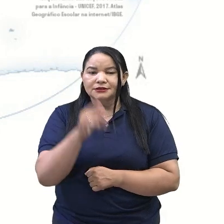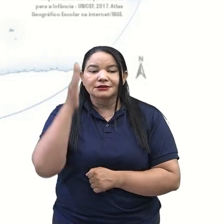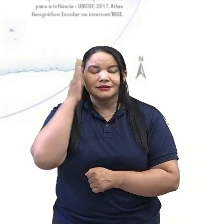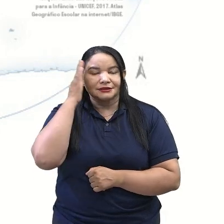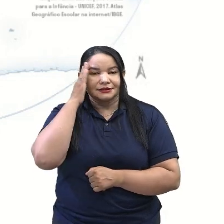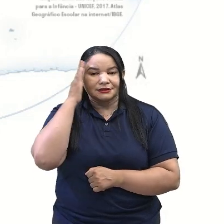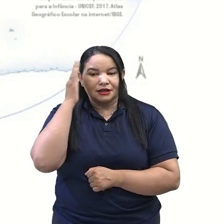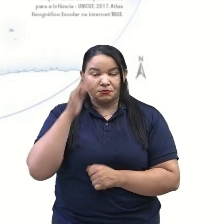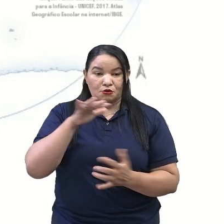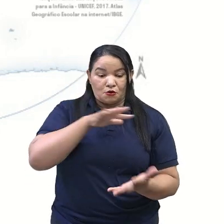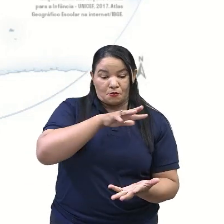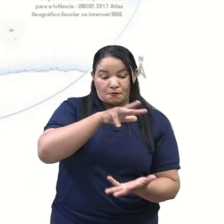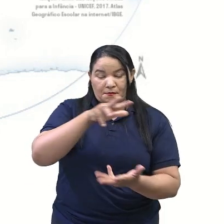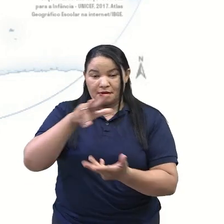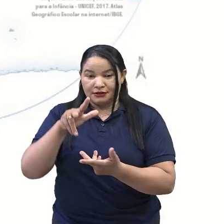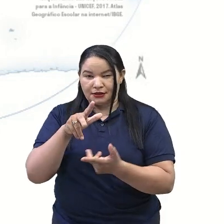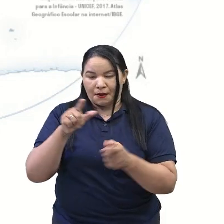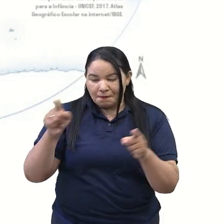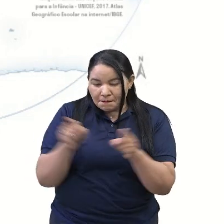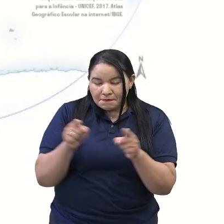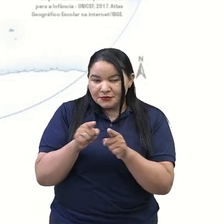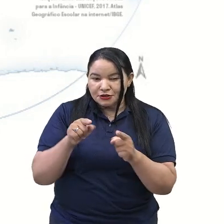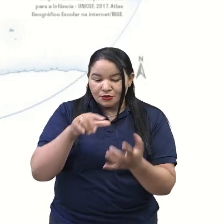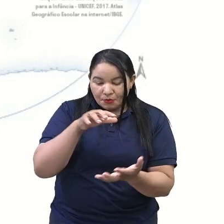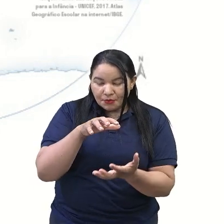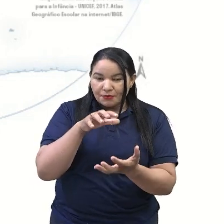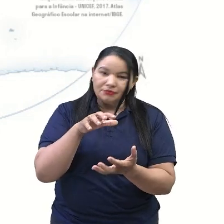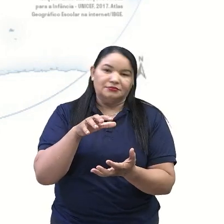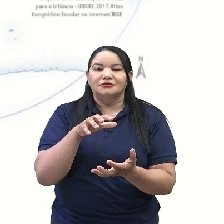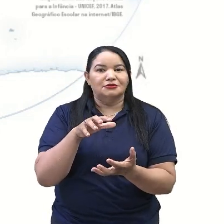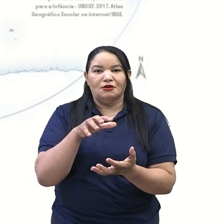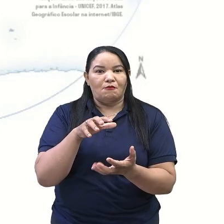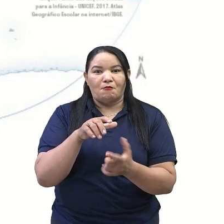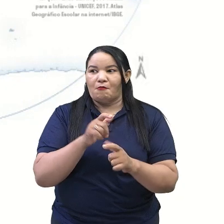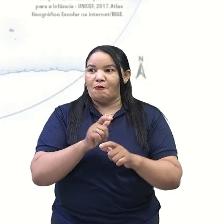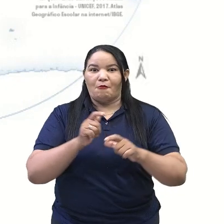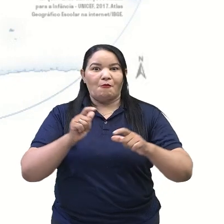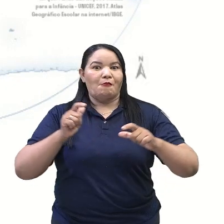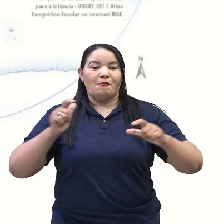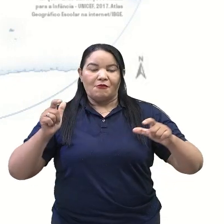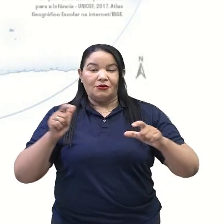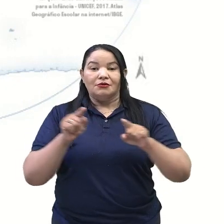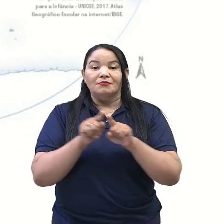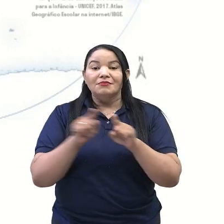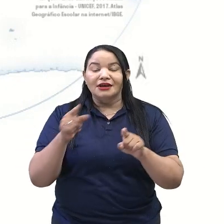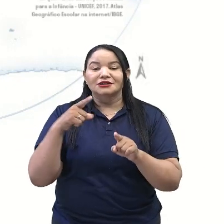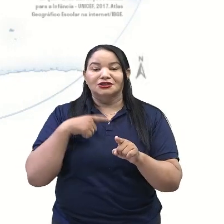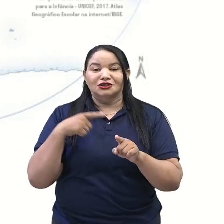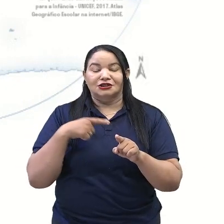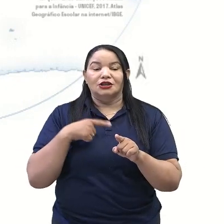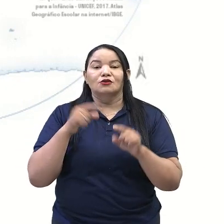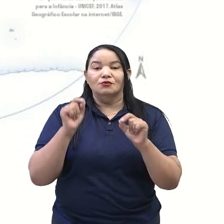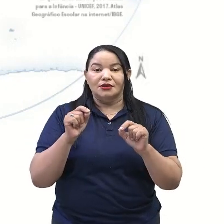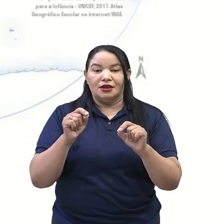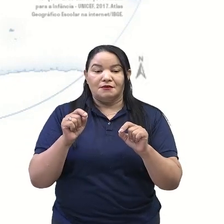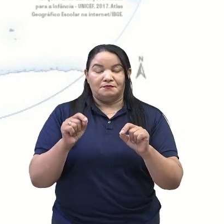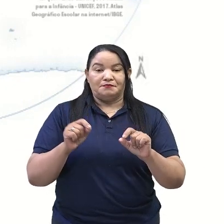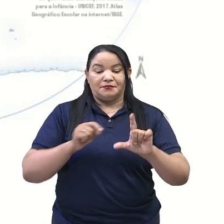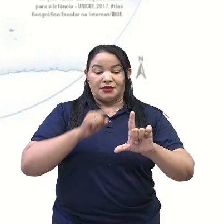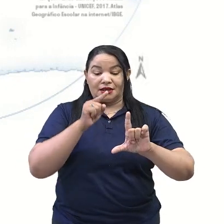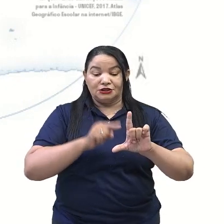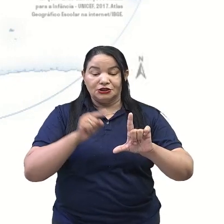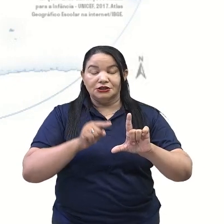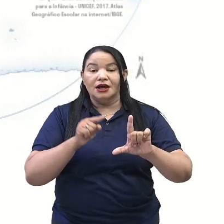não tem o tamanho desse mapa, ele é muito maior que isso. Mas a gente usa a escala para reduzir